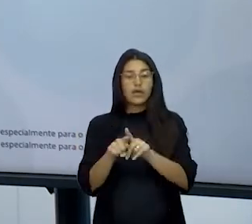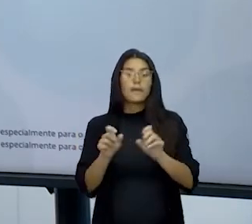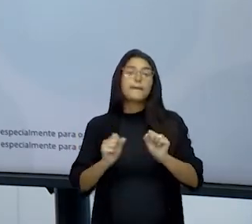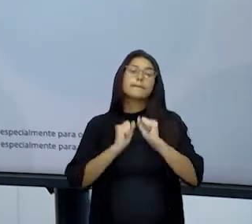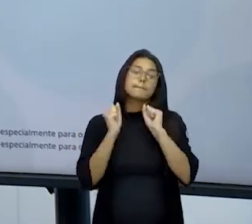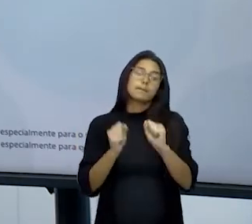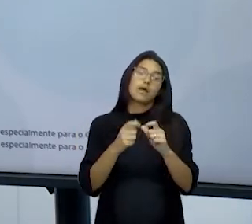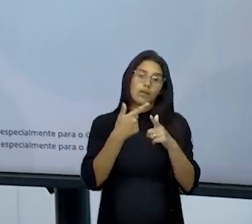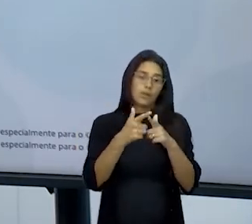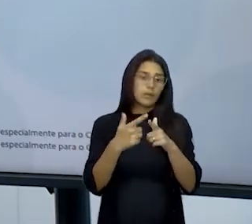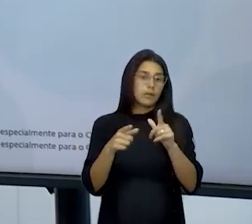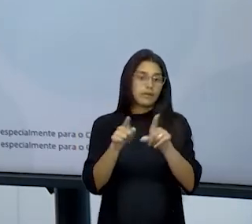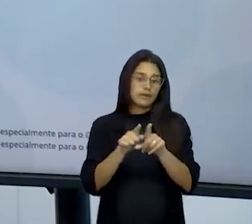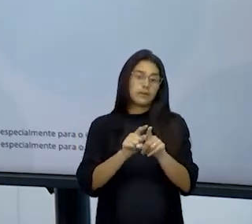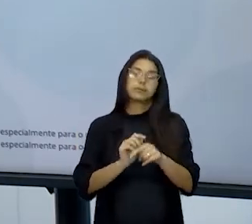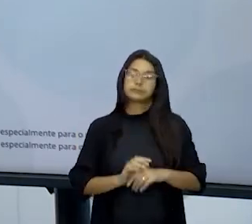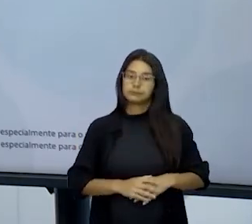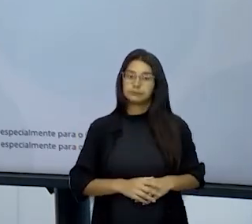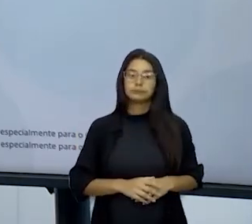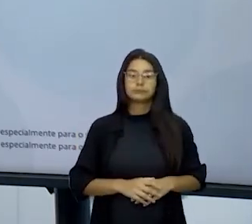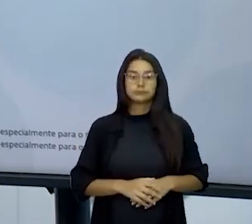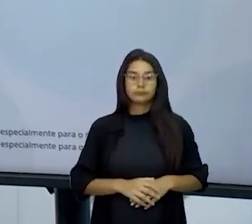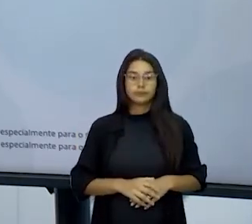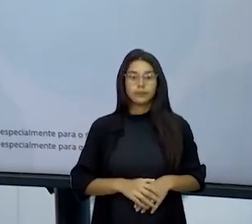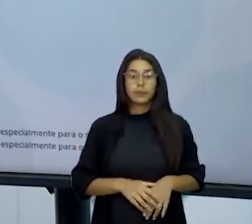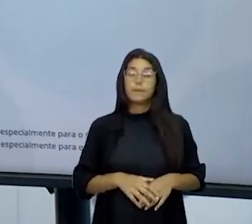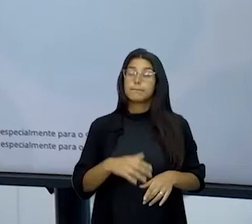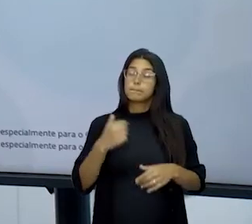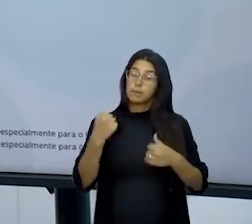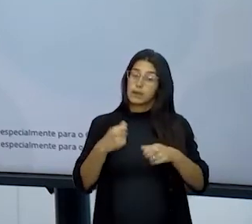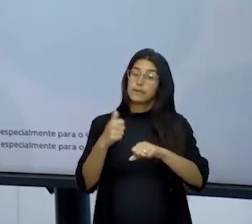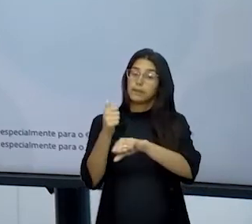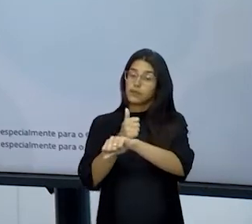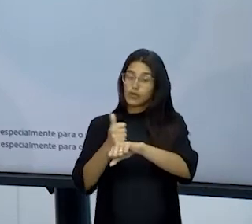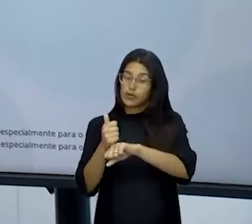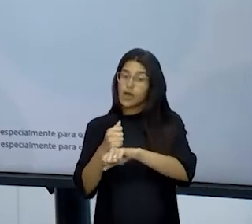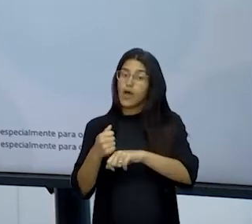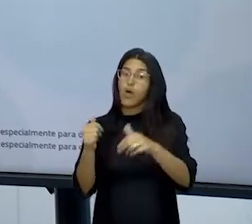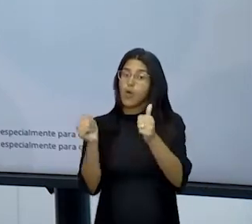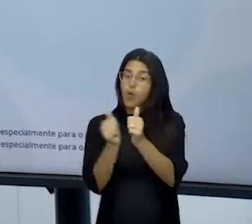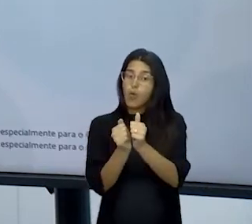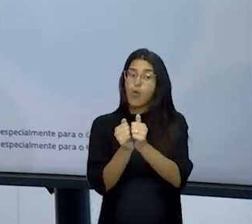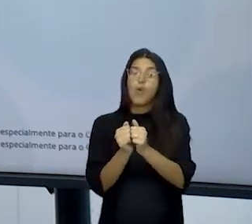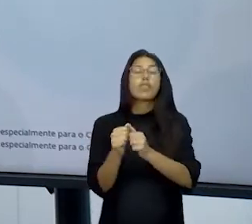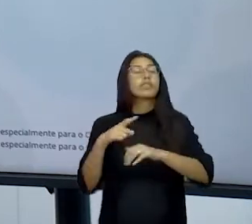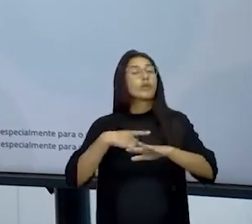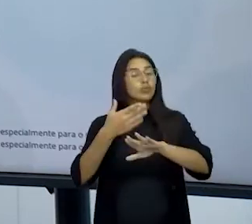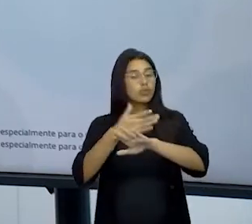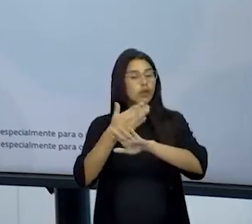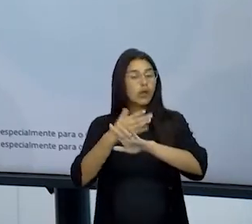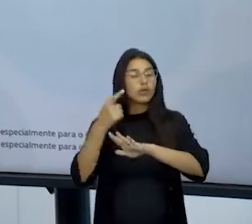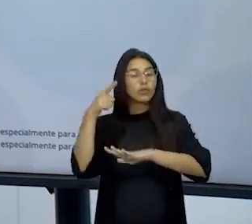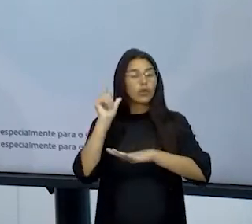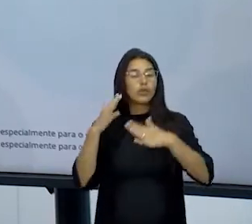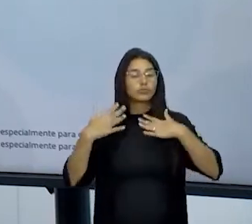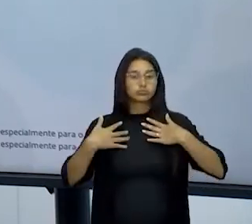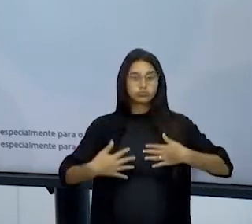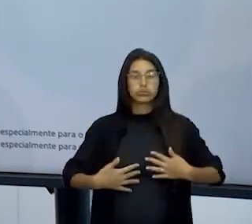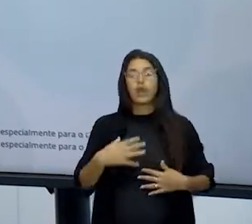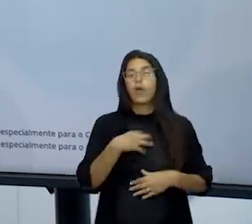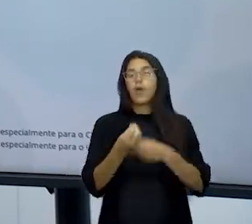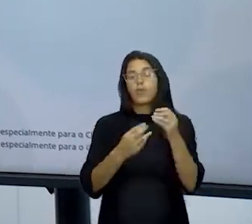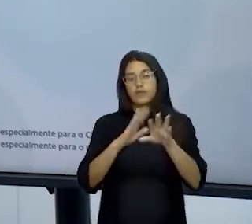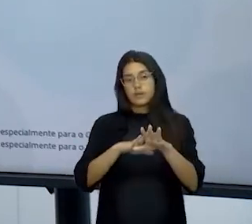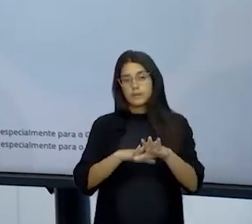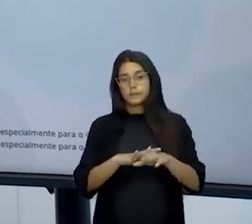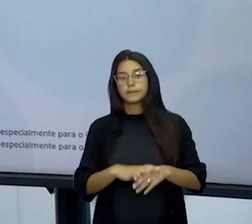pode prejudicar você no seu mergulho. Nossa. Por isso que sempre tem um profissional do lado, e tem tudo um ensaio, é assim, o comportamento tem que ser assim.